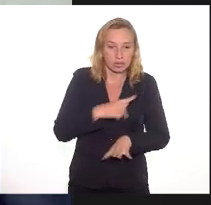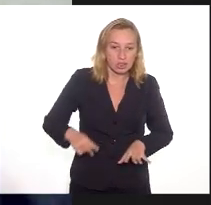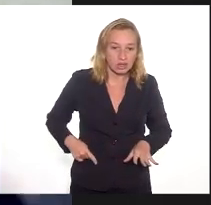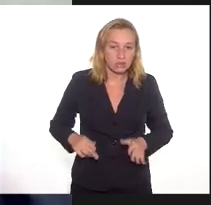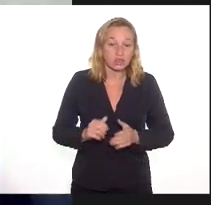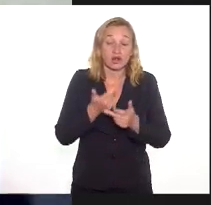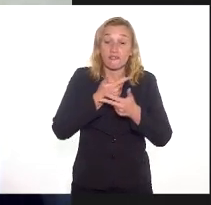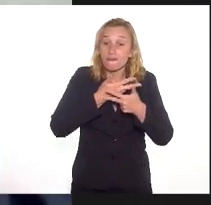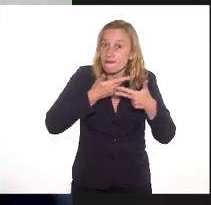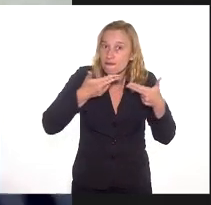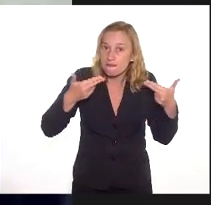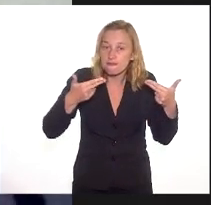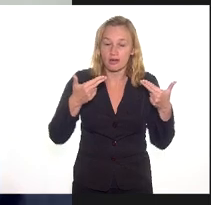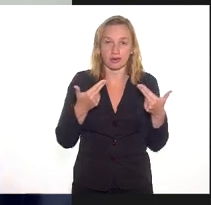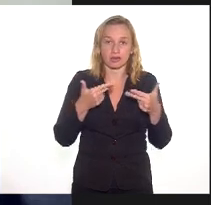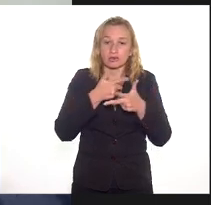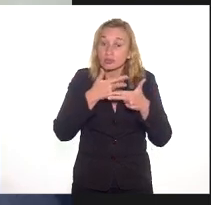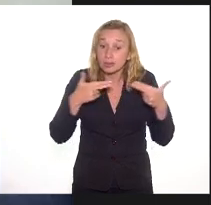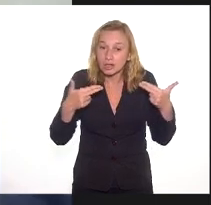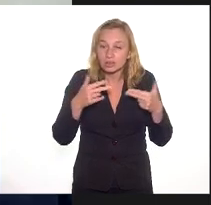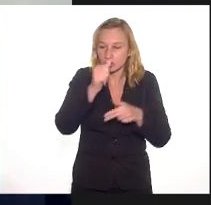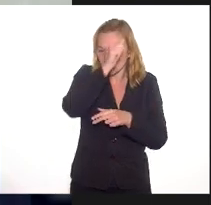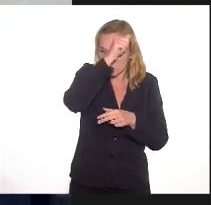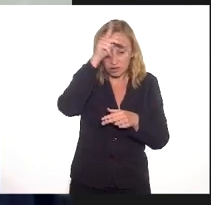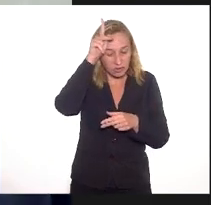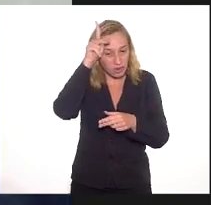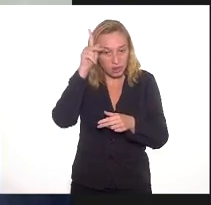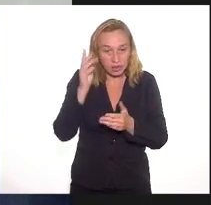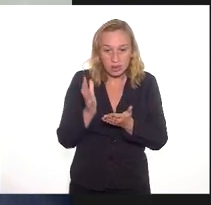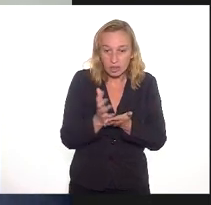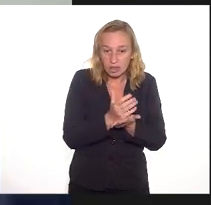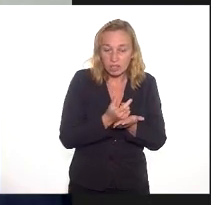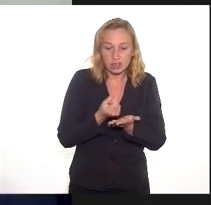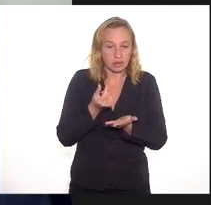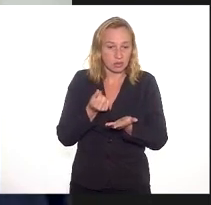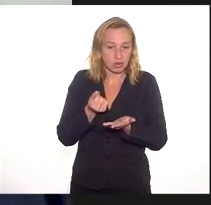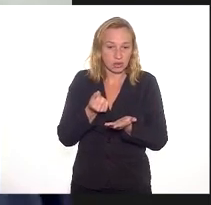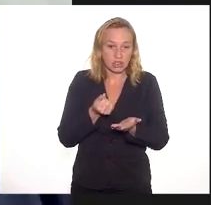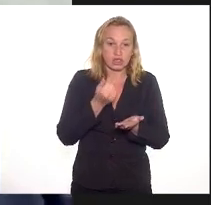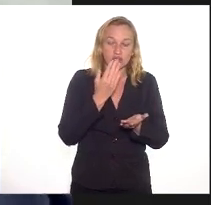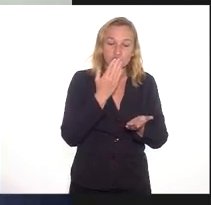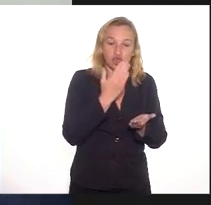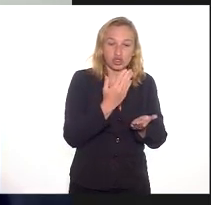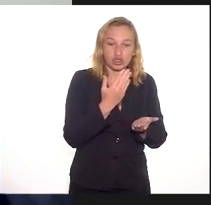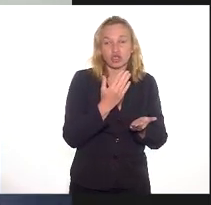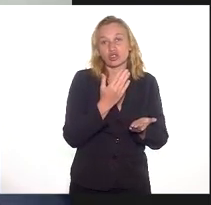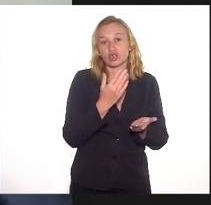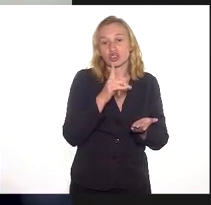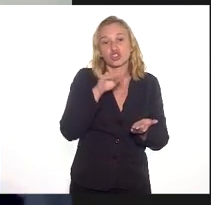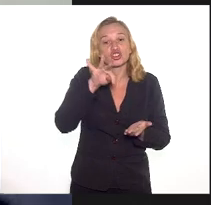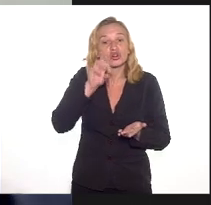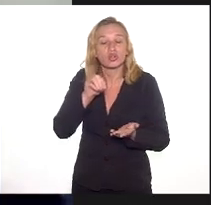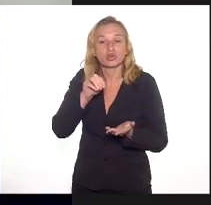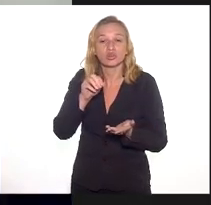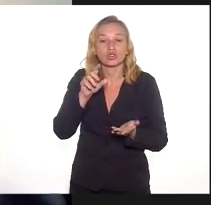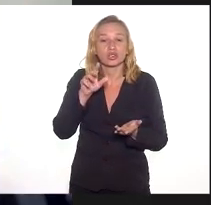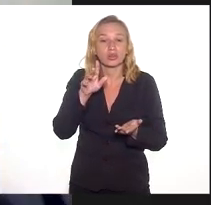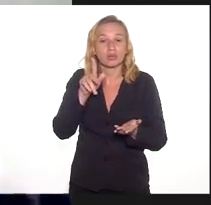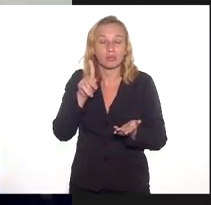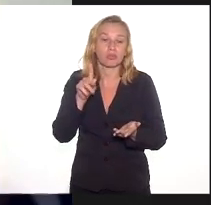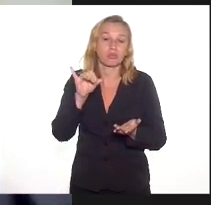que muitos prefeitos vão lucrar, que através desse título de posse, os moradores vão poder ir